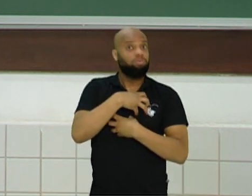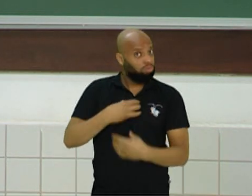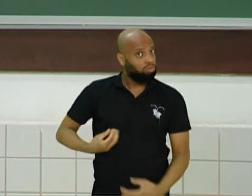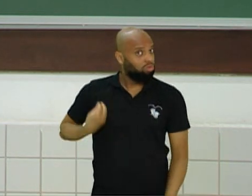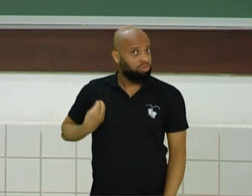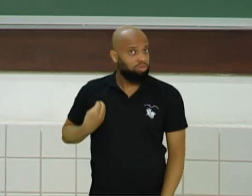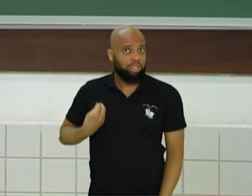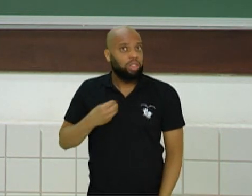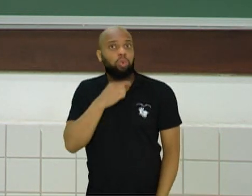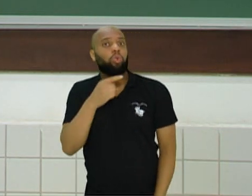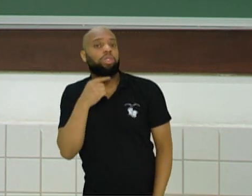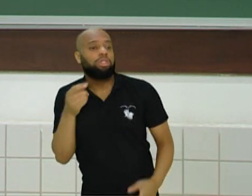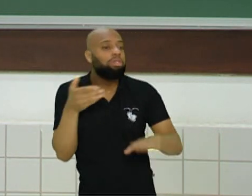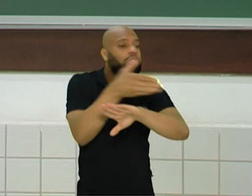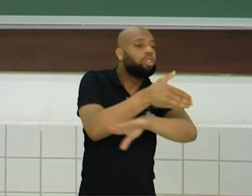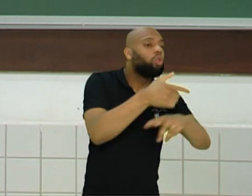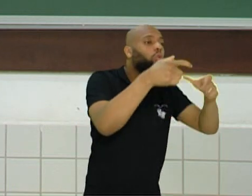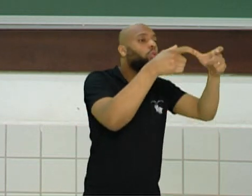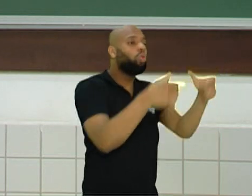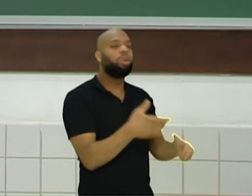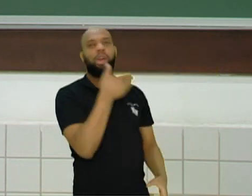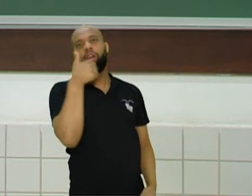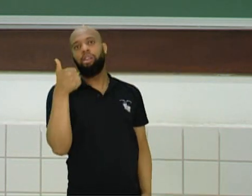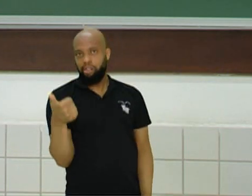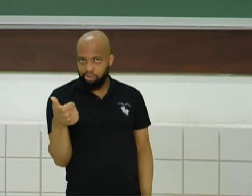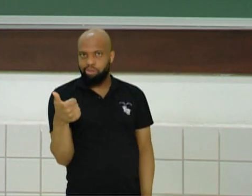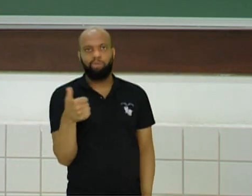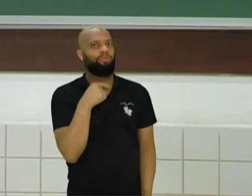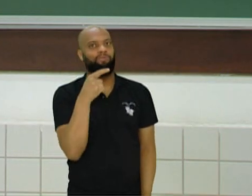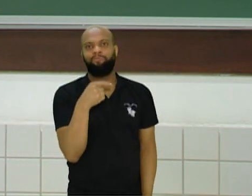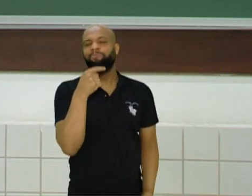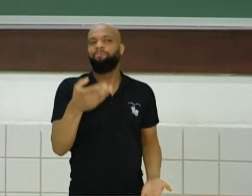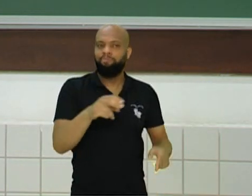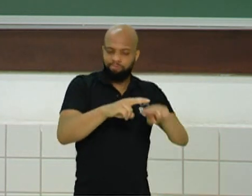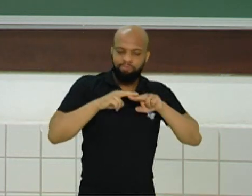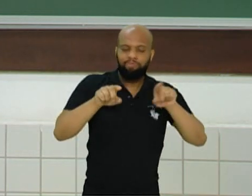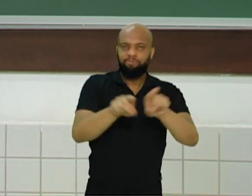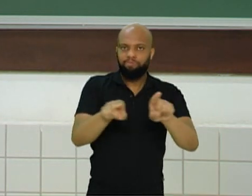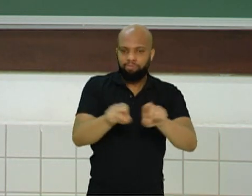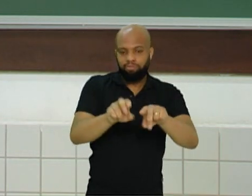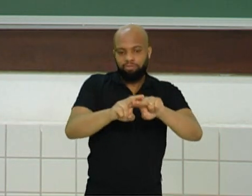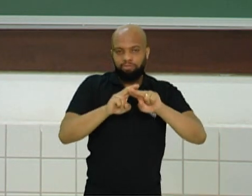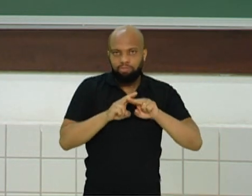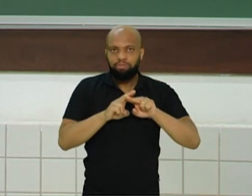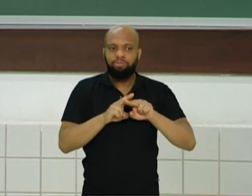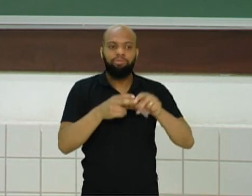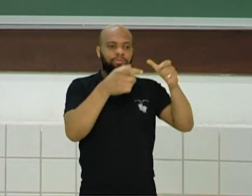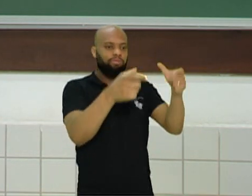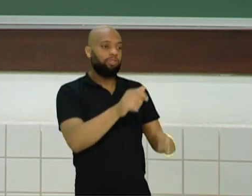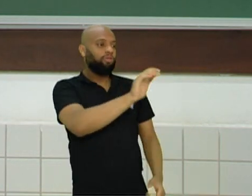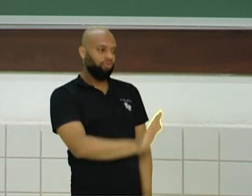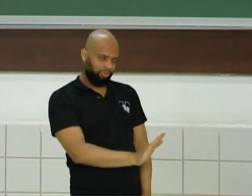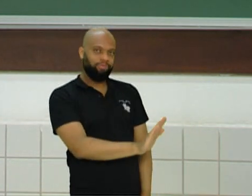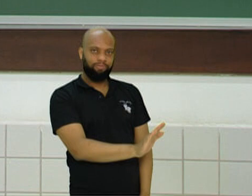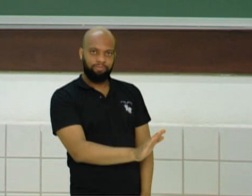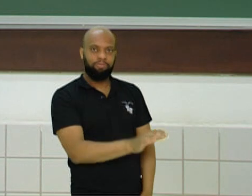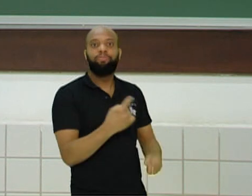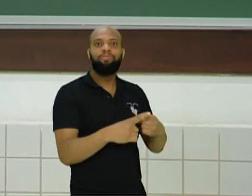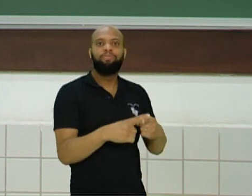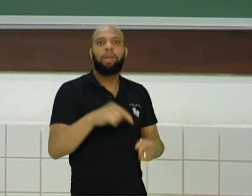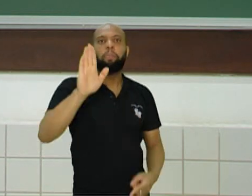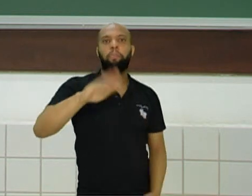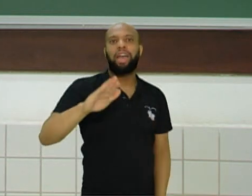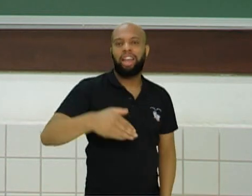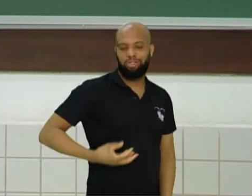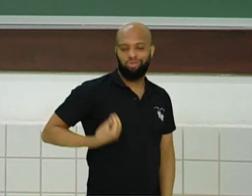condição de ir para uma localidade, para uma outra região, né? E acabam se instalando nessas regiões por serem mais